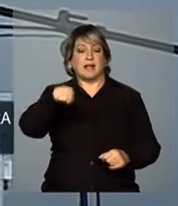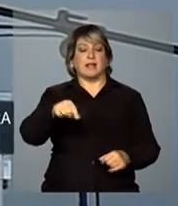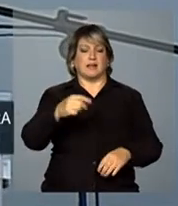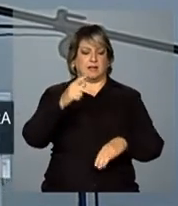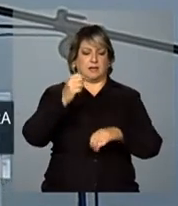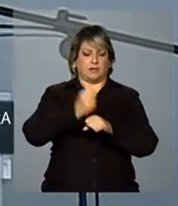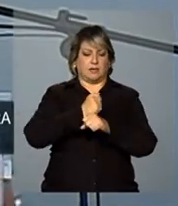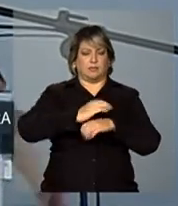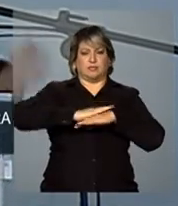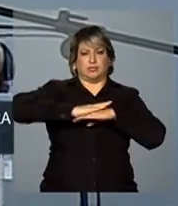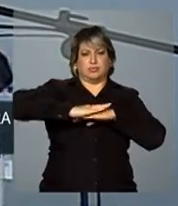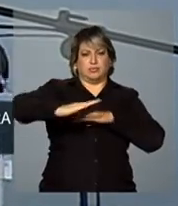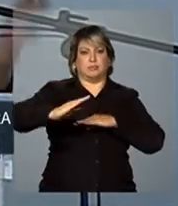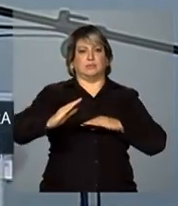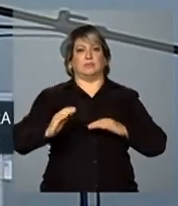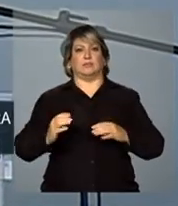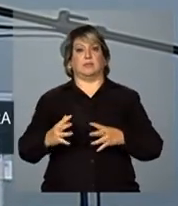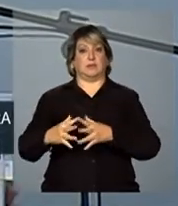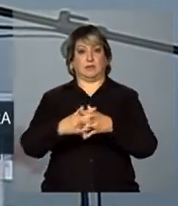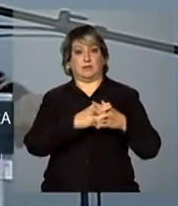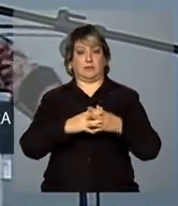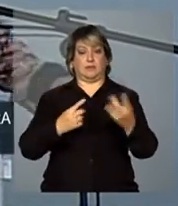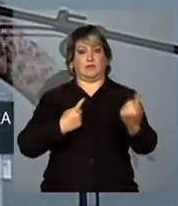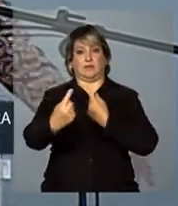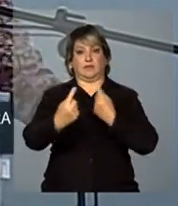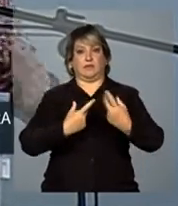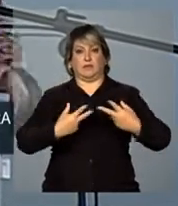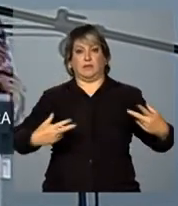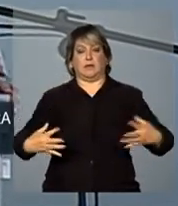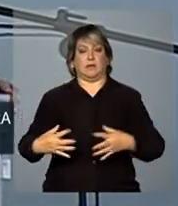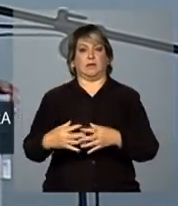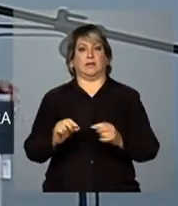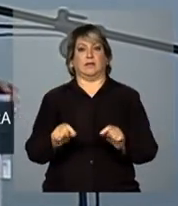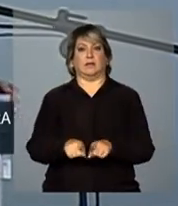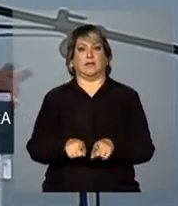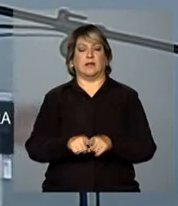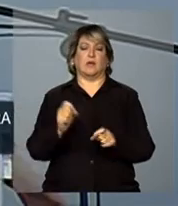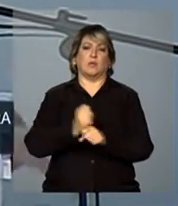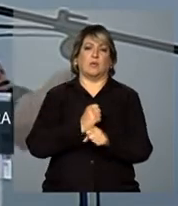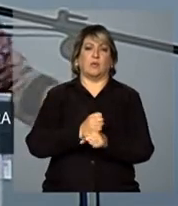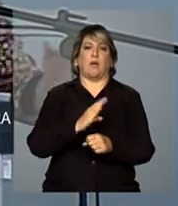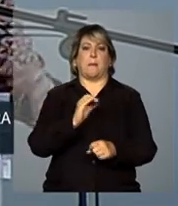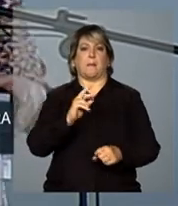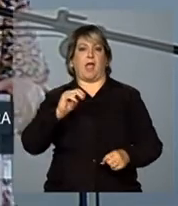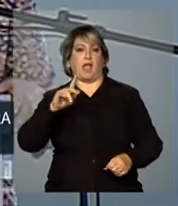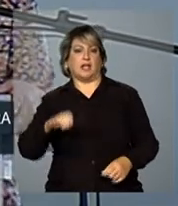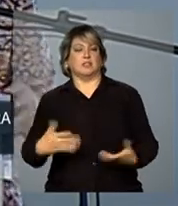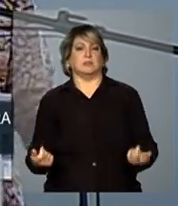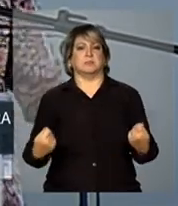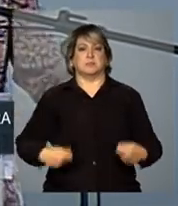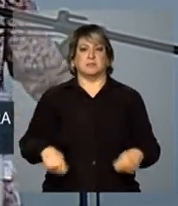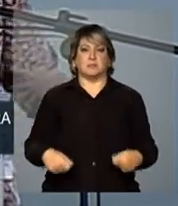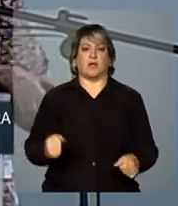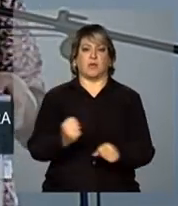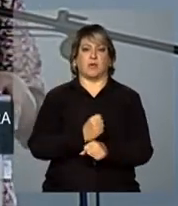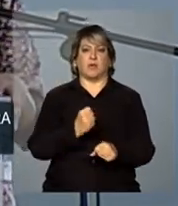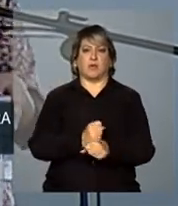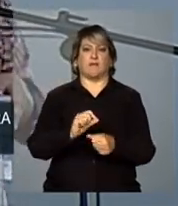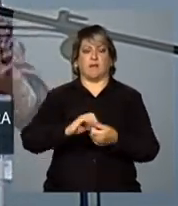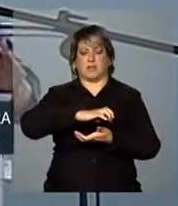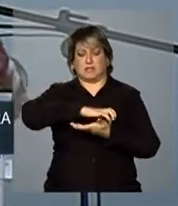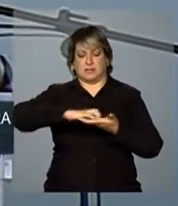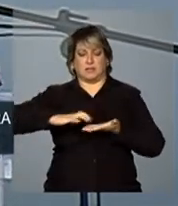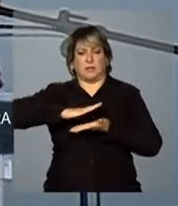estrada vicinal, quando for o caso, construir uma pequena barragem, quando for o caso, fazer uma